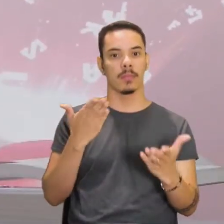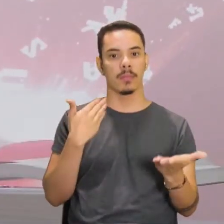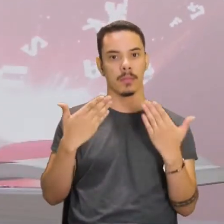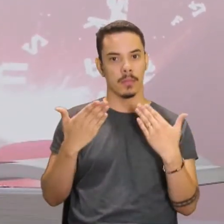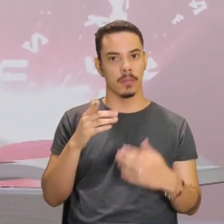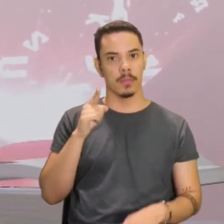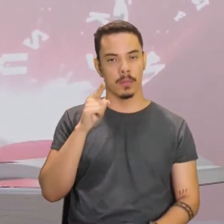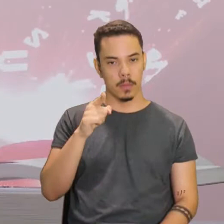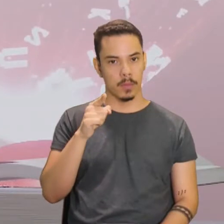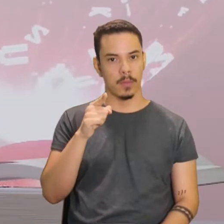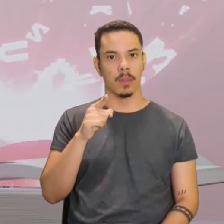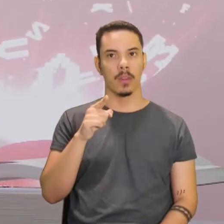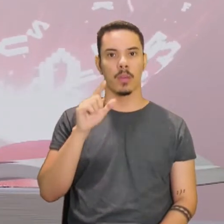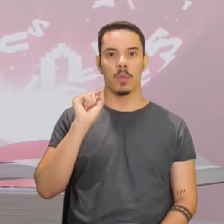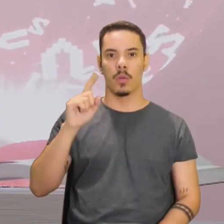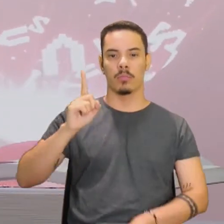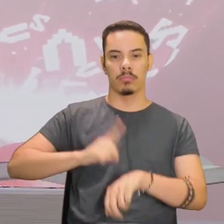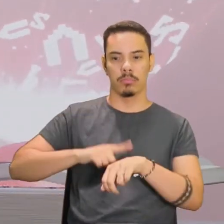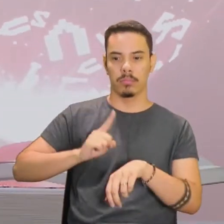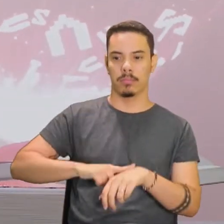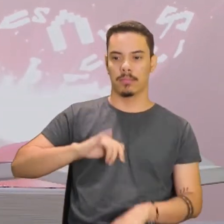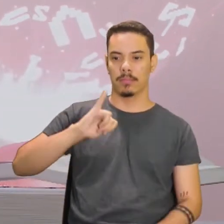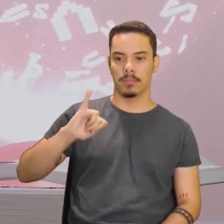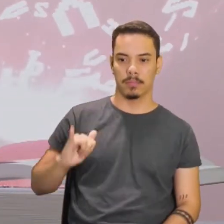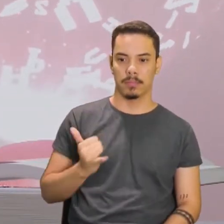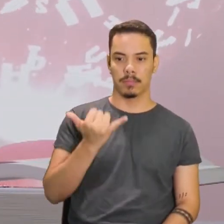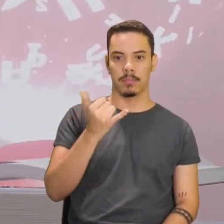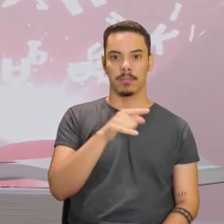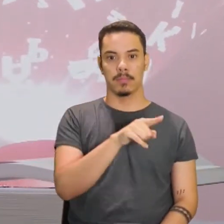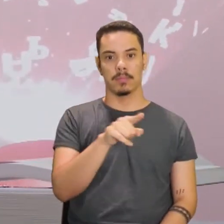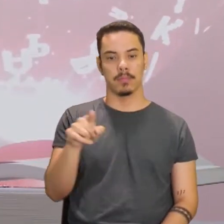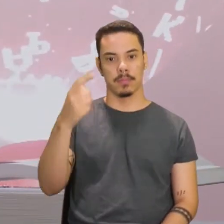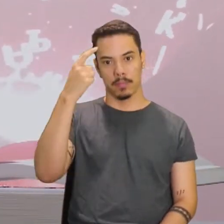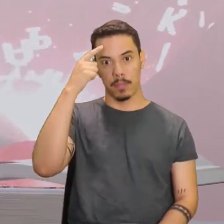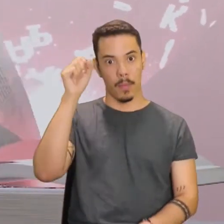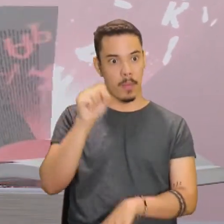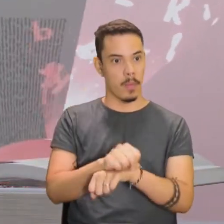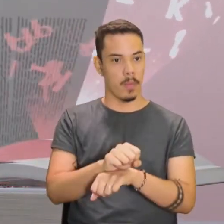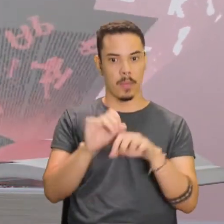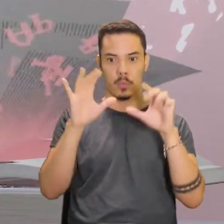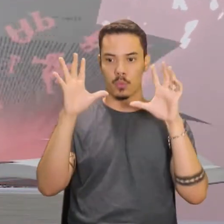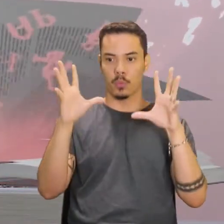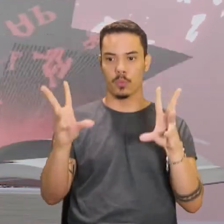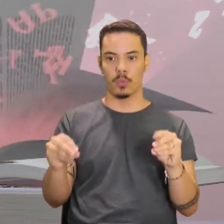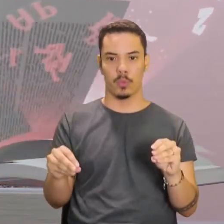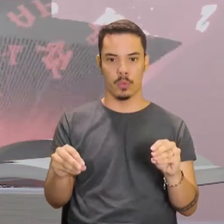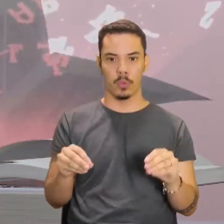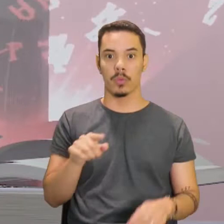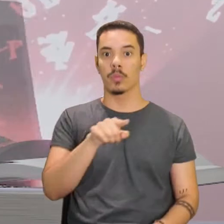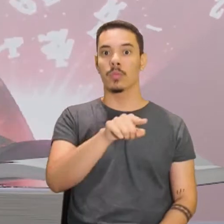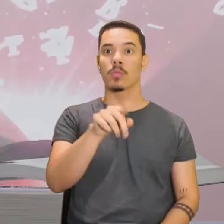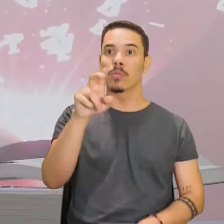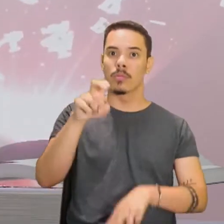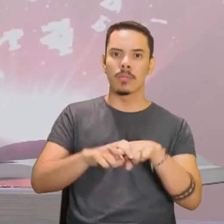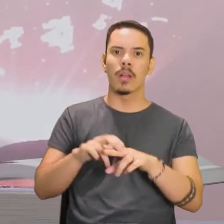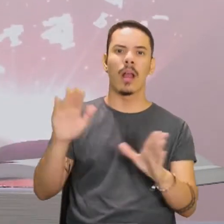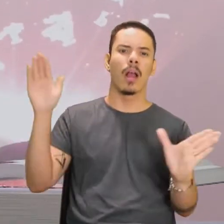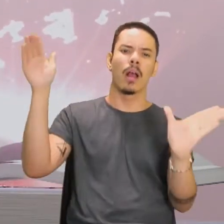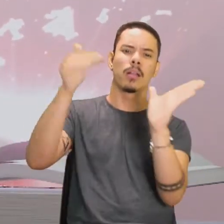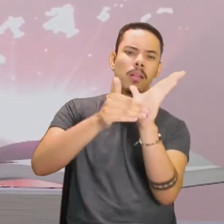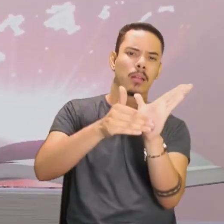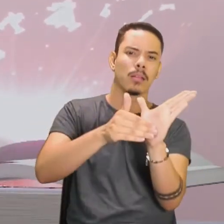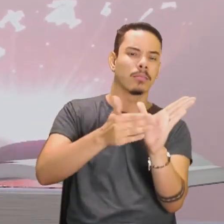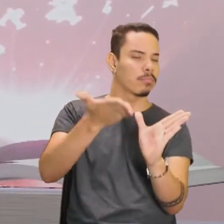você agora. Ó, é o momento em que você vai parar tudo, O pessoal aí do fundão, vamos lá?